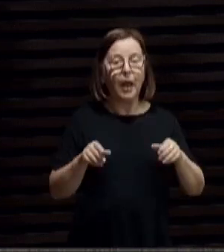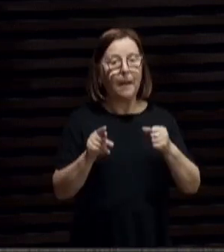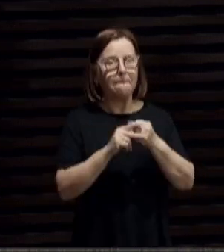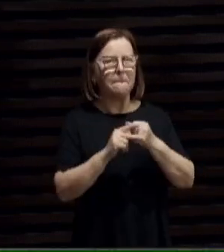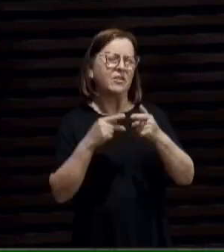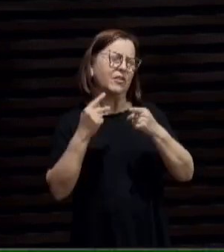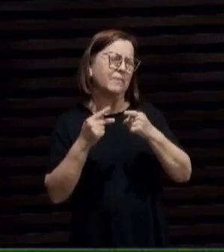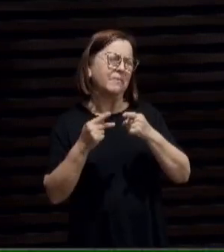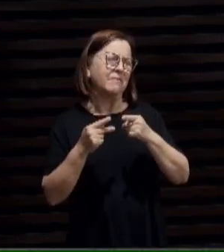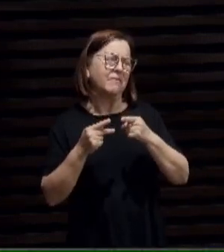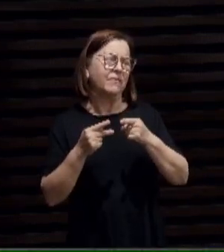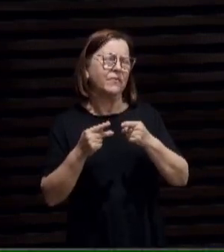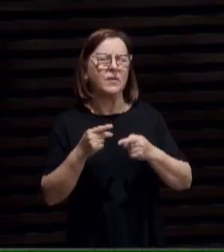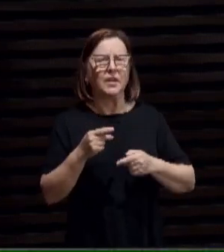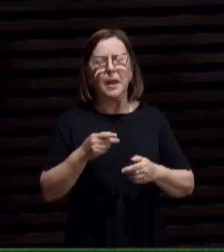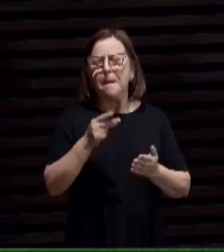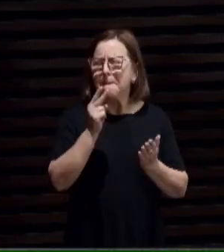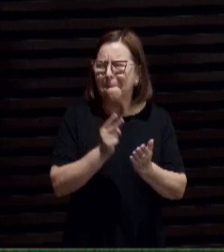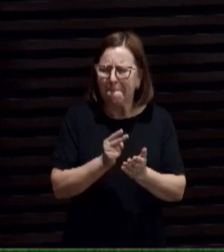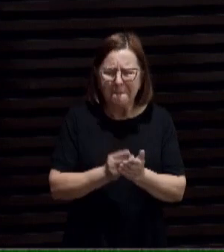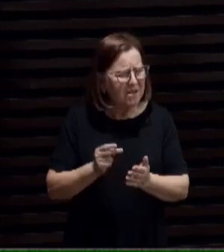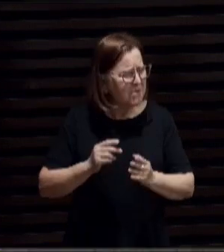que ainda que todos te traiam,